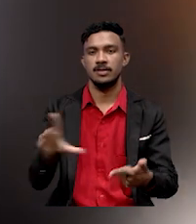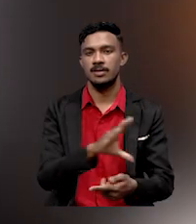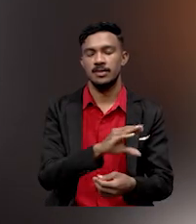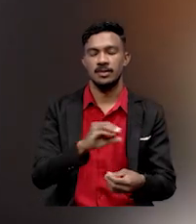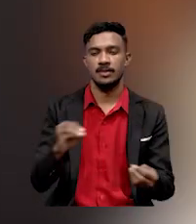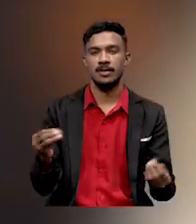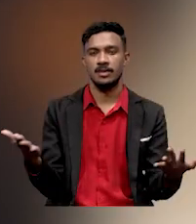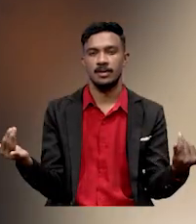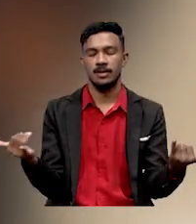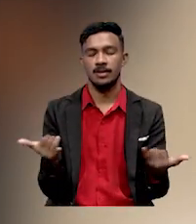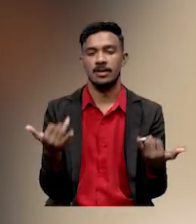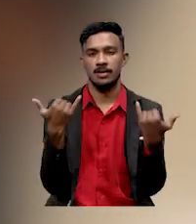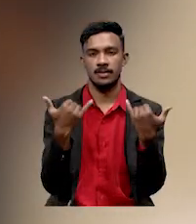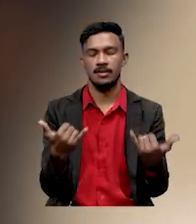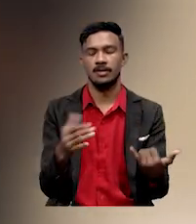surpreendeu-me imensamente